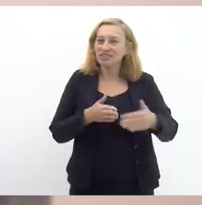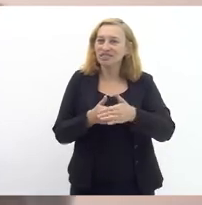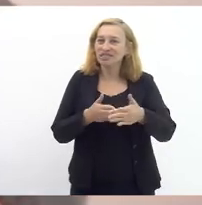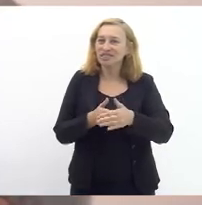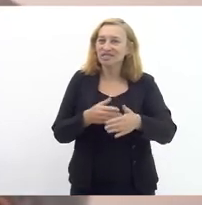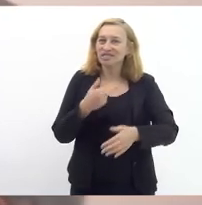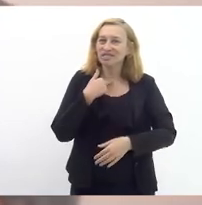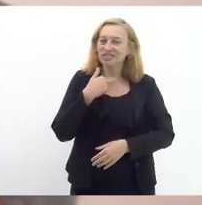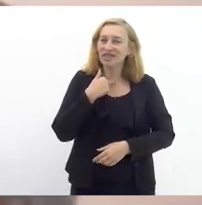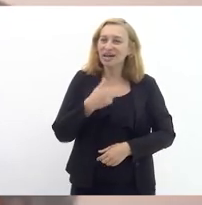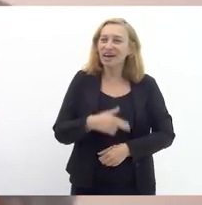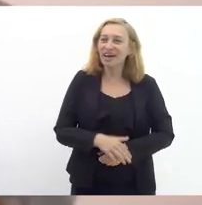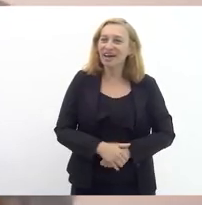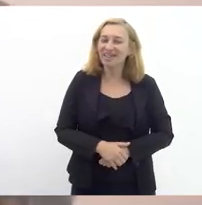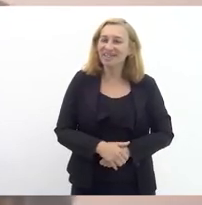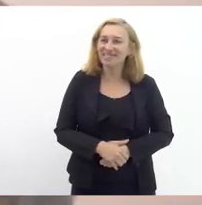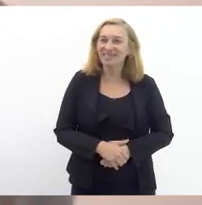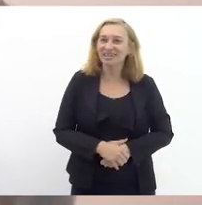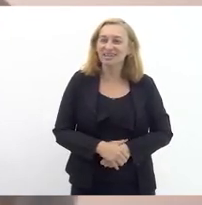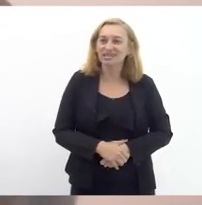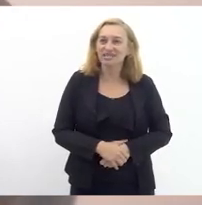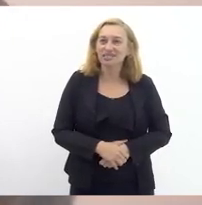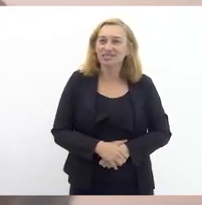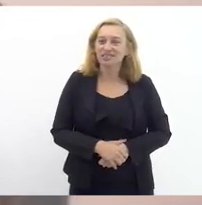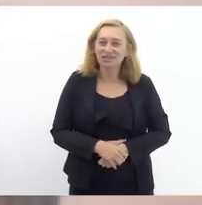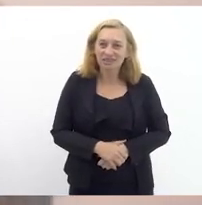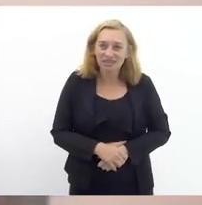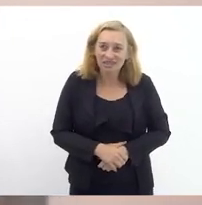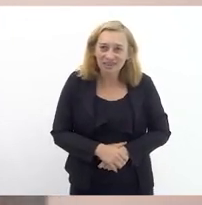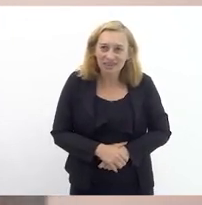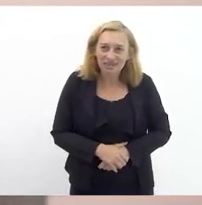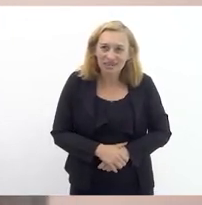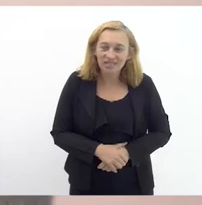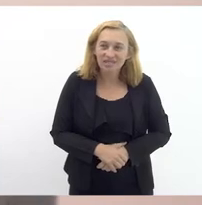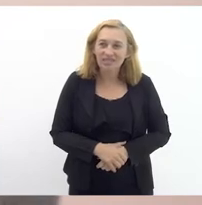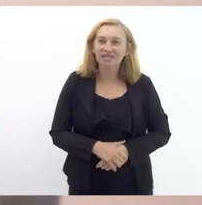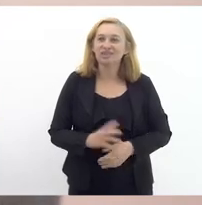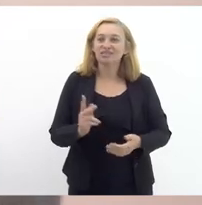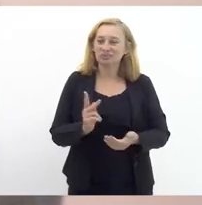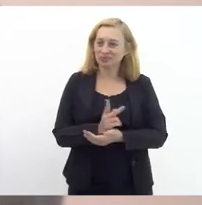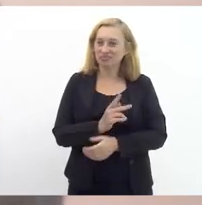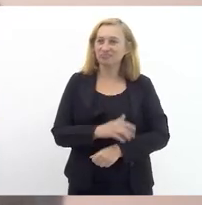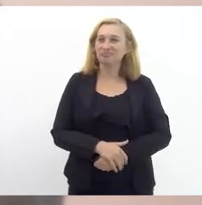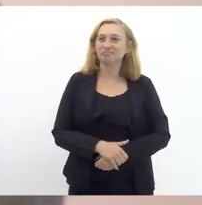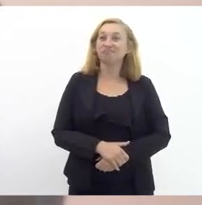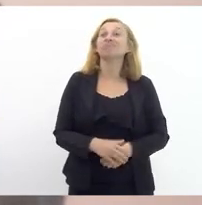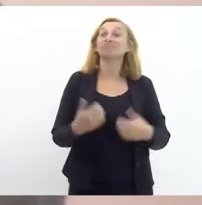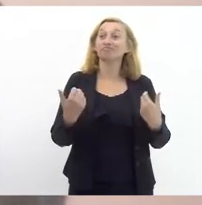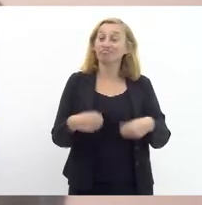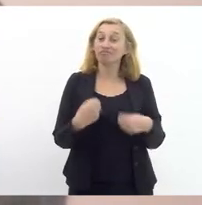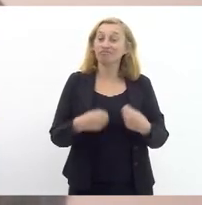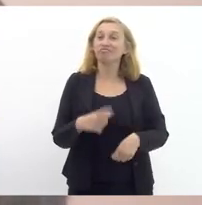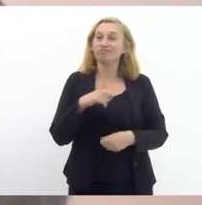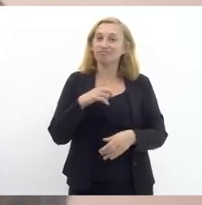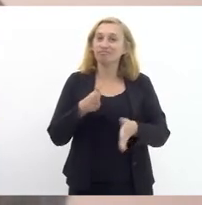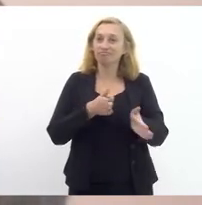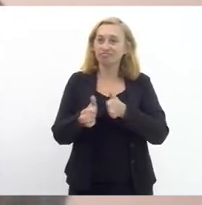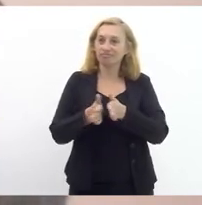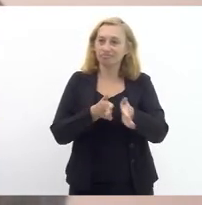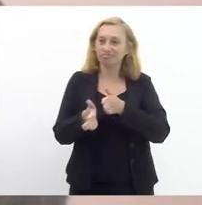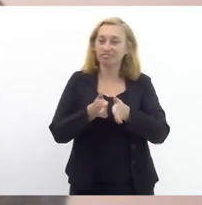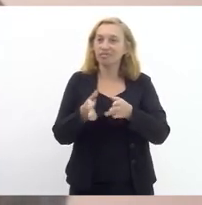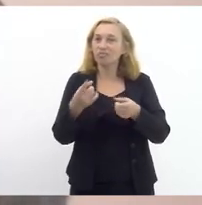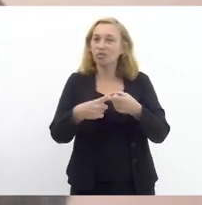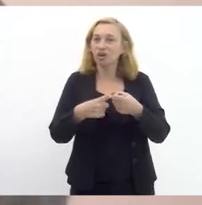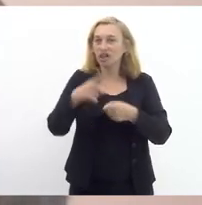de estações e não precisa de termo nenhum de conduta para que isso ocorra. É necessário ter acessibilidade porque